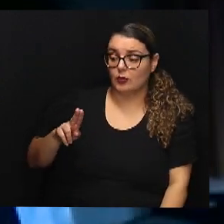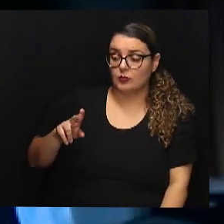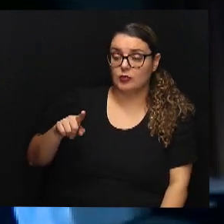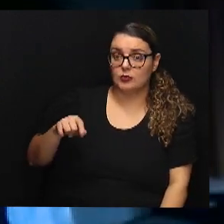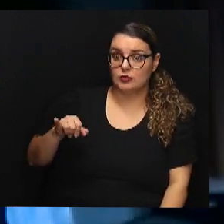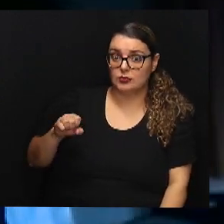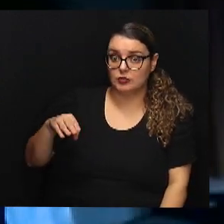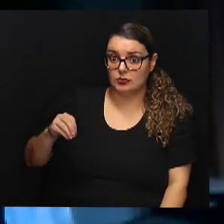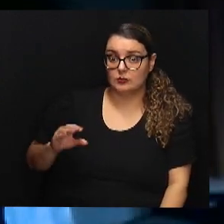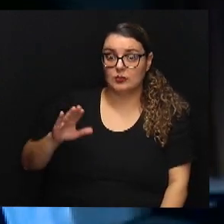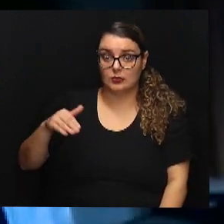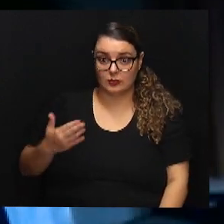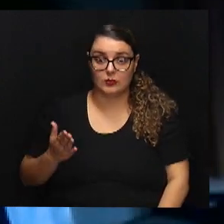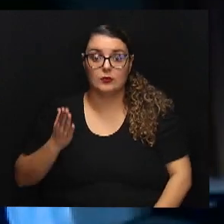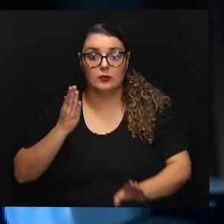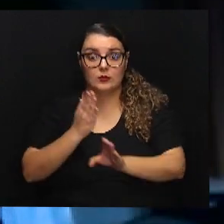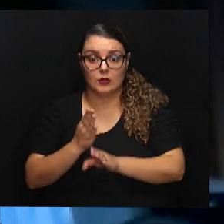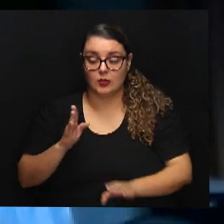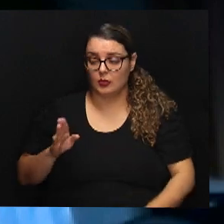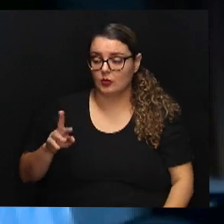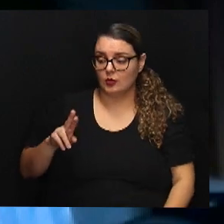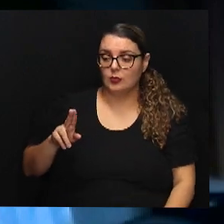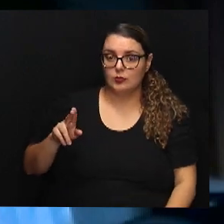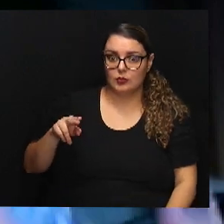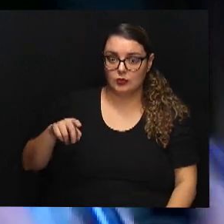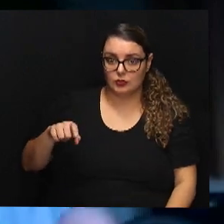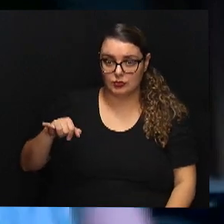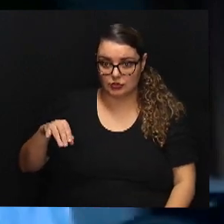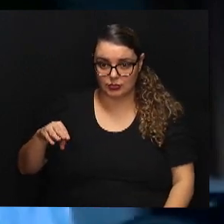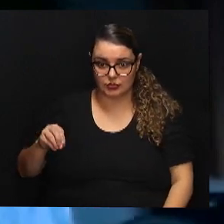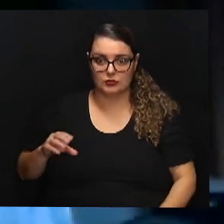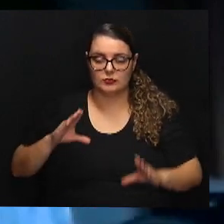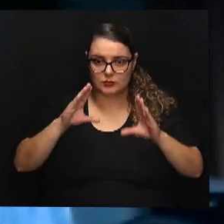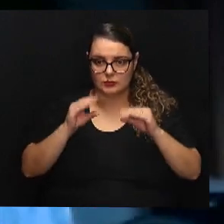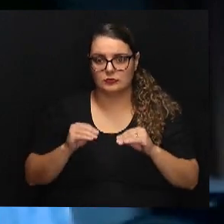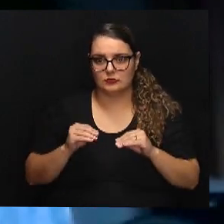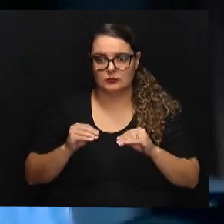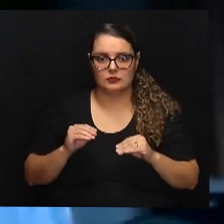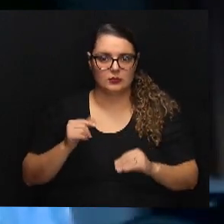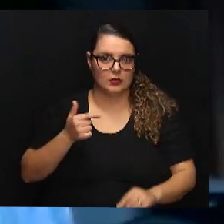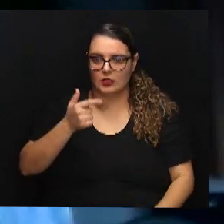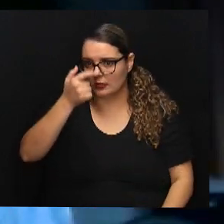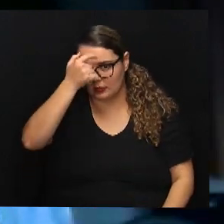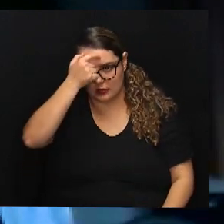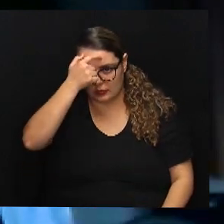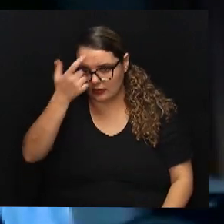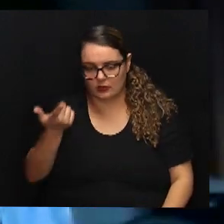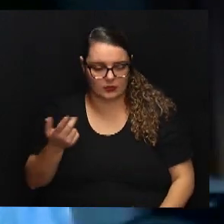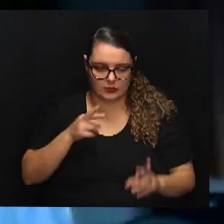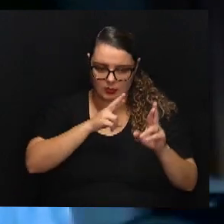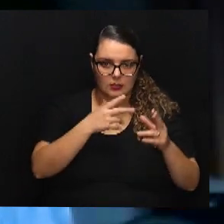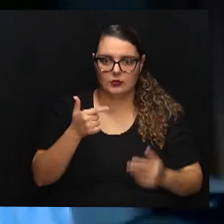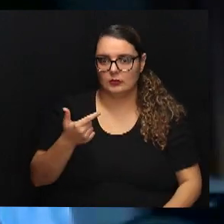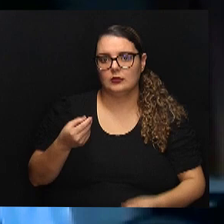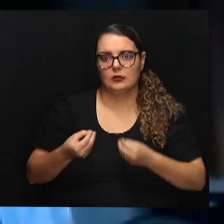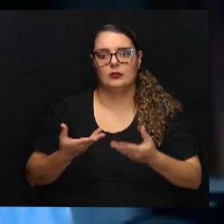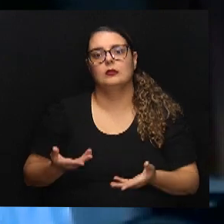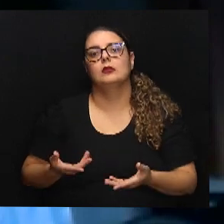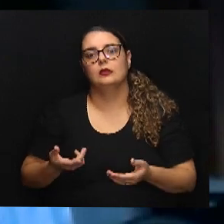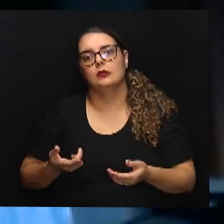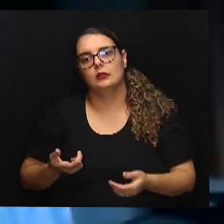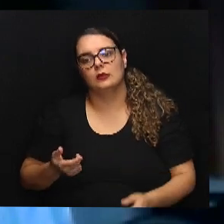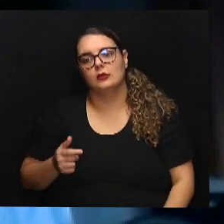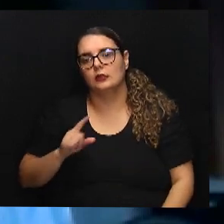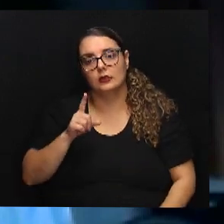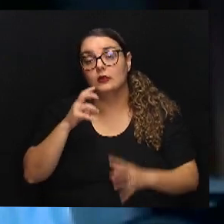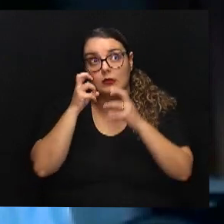controle desse bruxismo, porque quando identificado que o paciente tem um bruxismo noturno, então ele está inconsciente, ele está dormindo, então